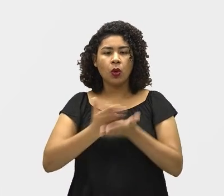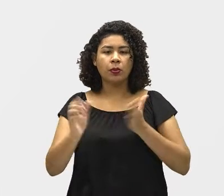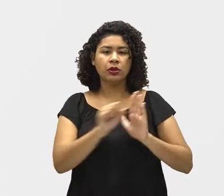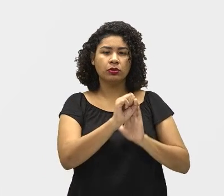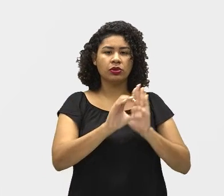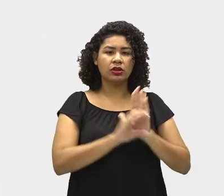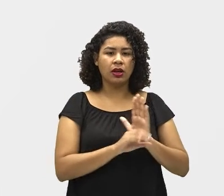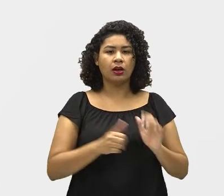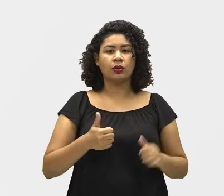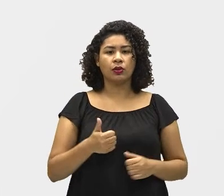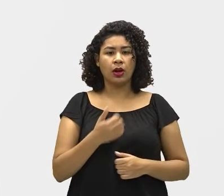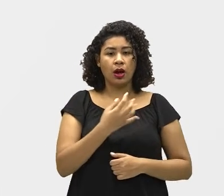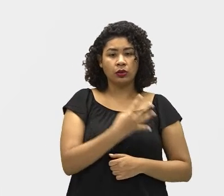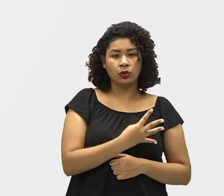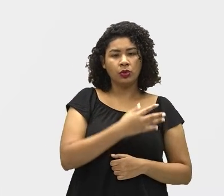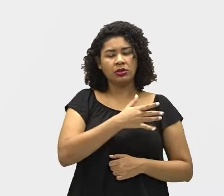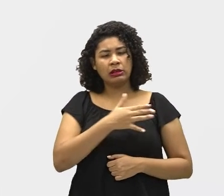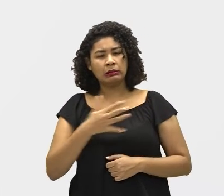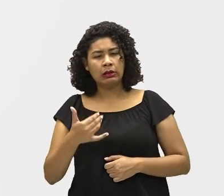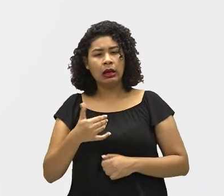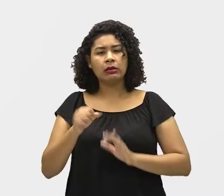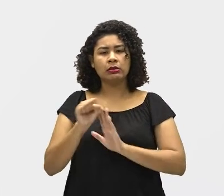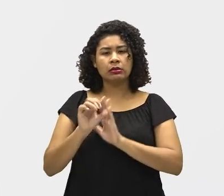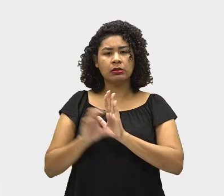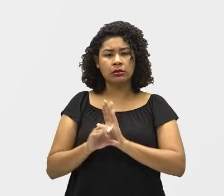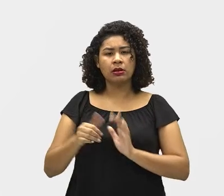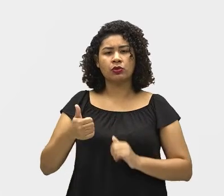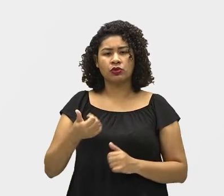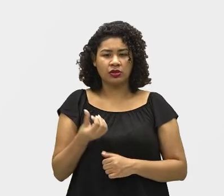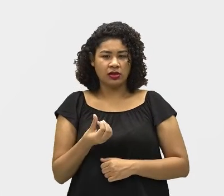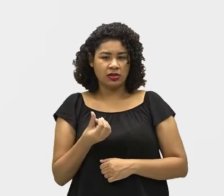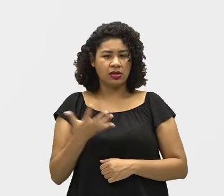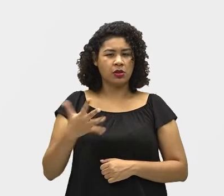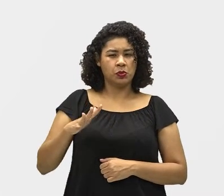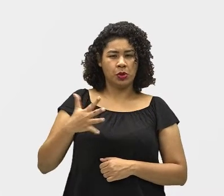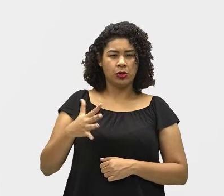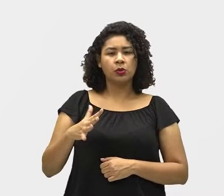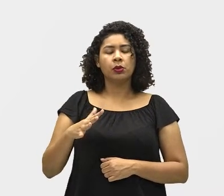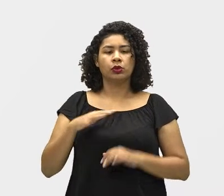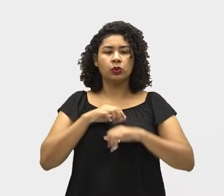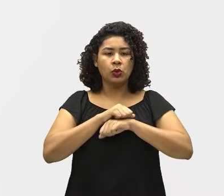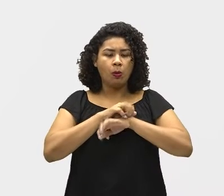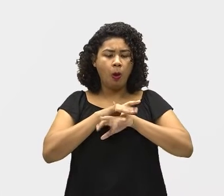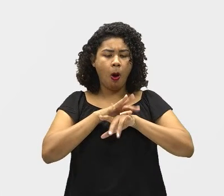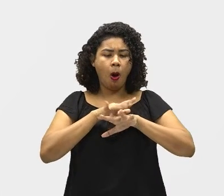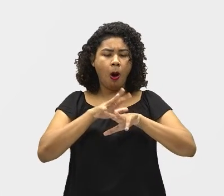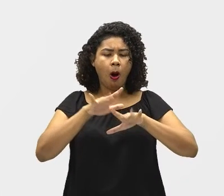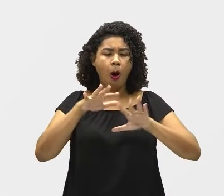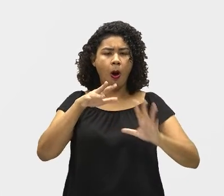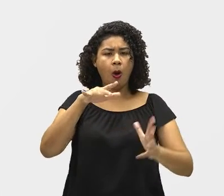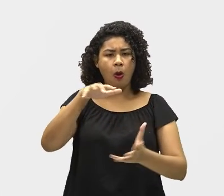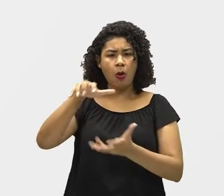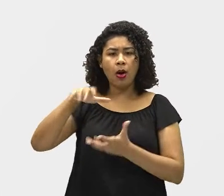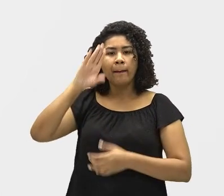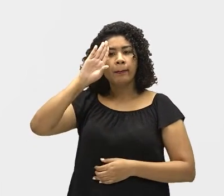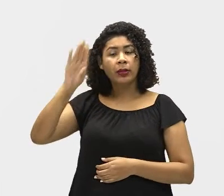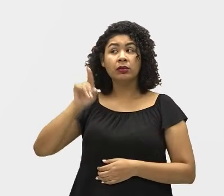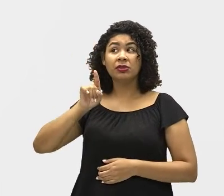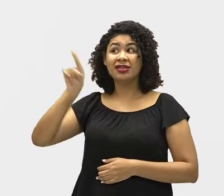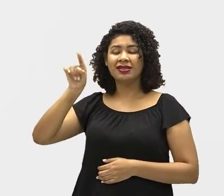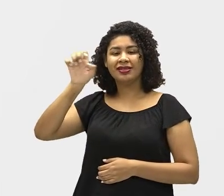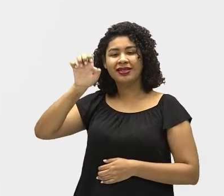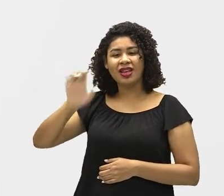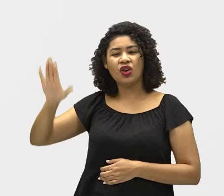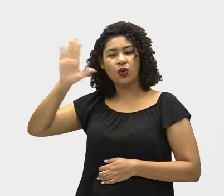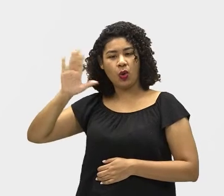durante o século XV e XVI, vai se espalhar por várias regiões do mundo, principalmente ali dentro da Europa. Tá? Não